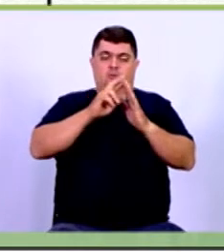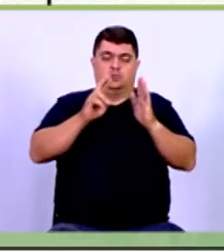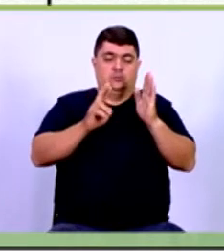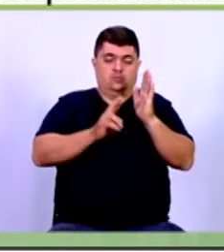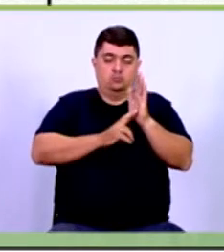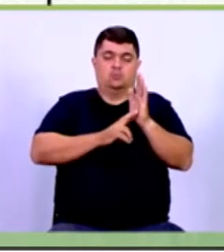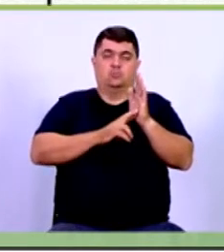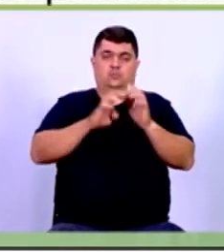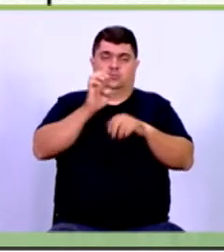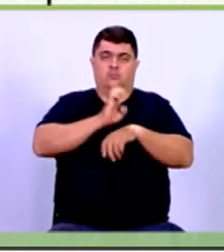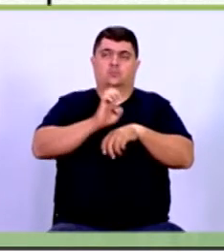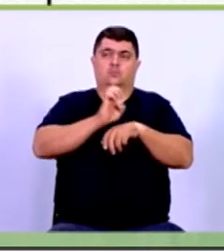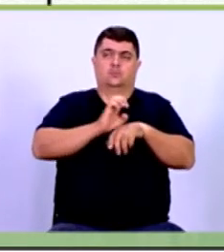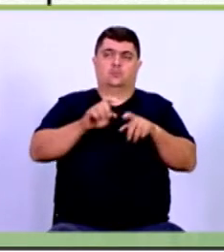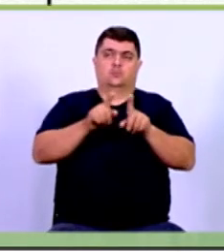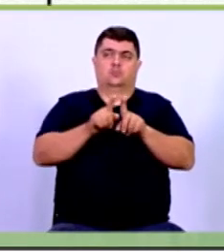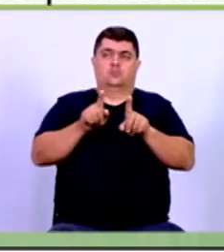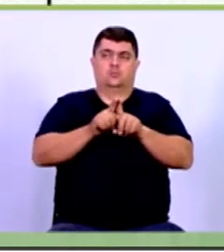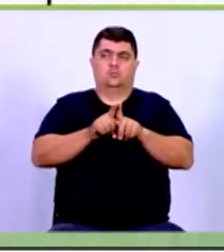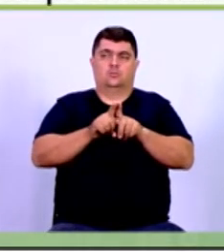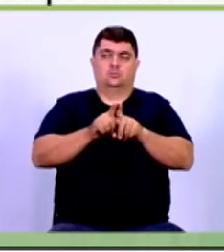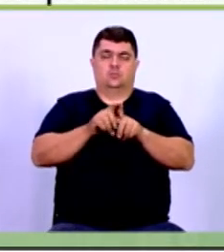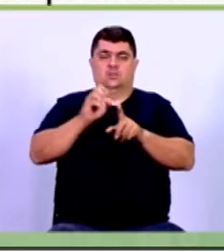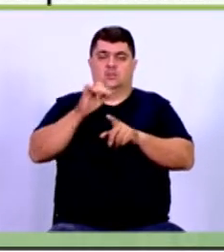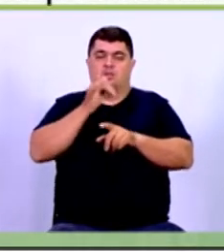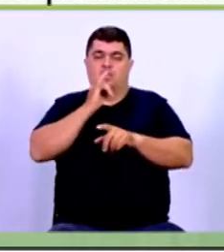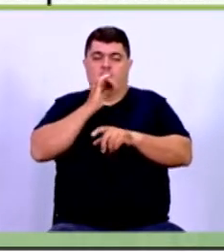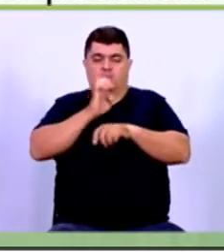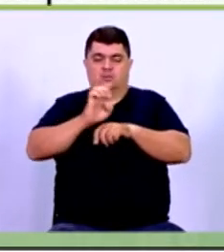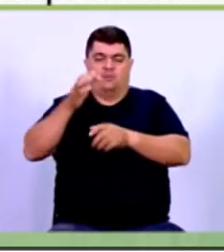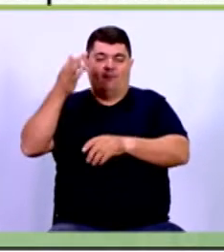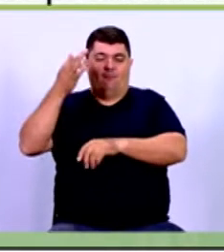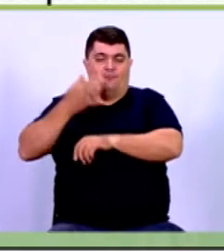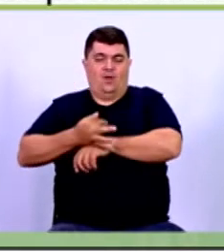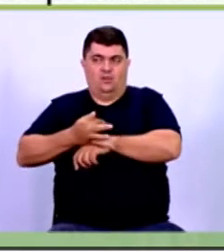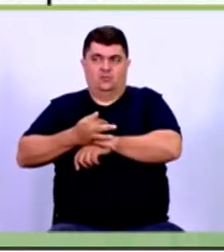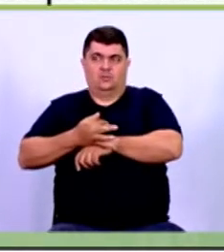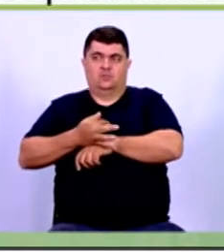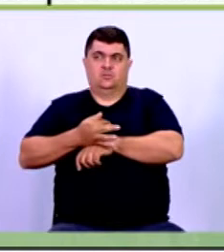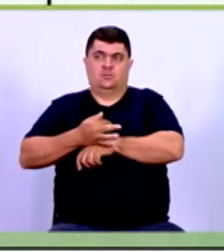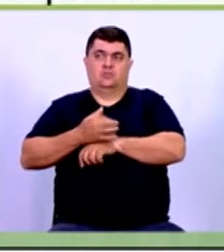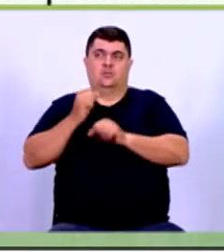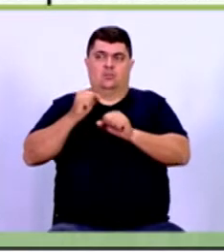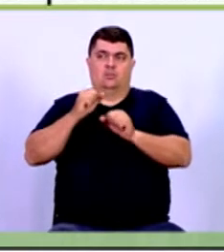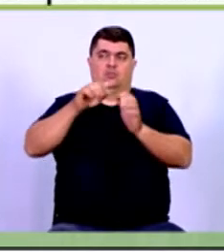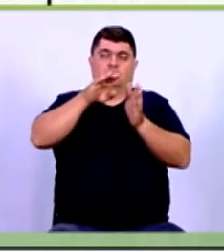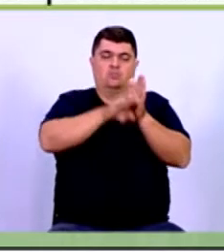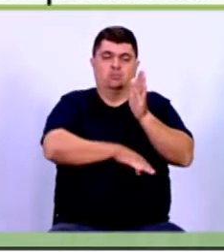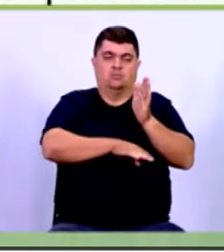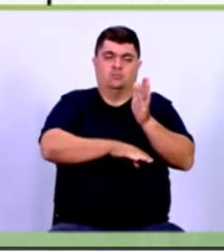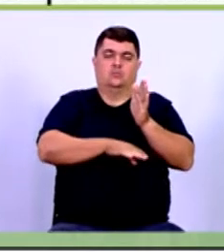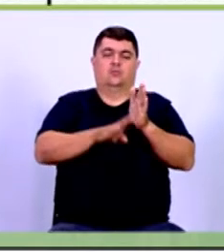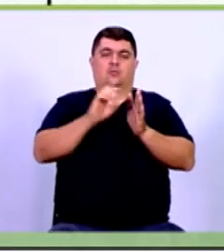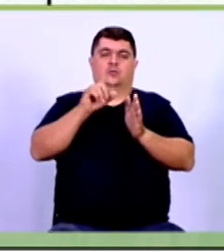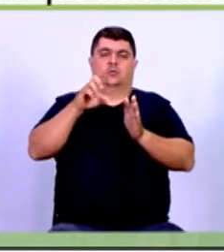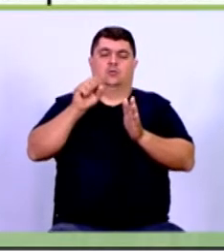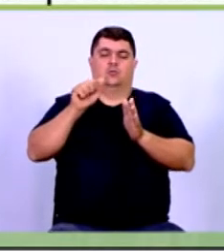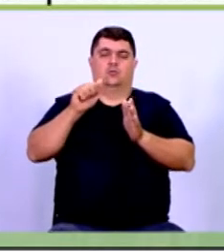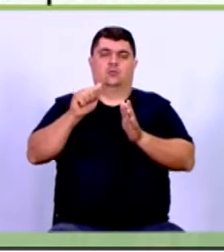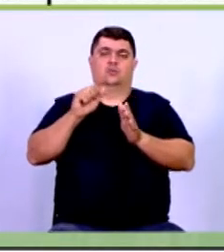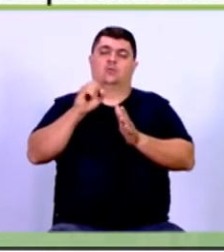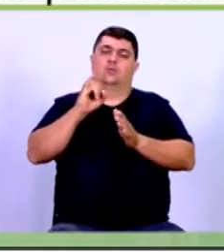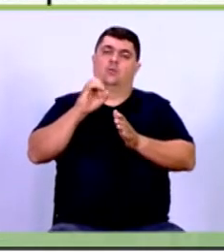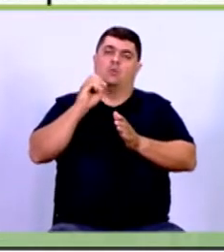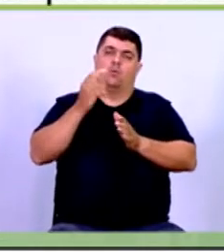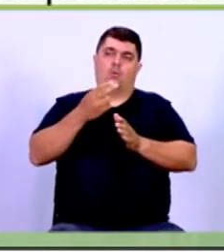estágio, e também as ausências do estagiário podem ser descontadas do valor da bolsa